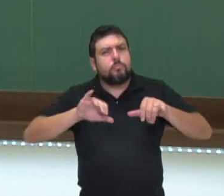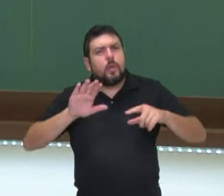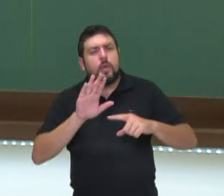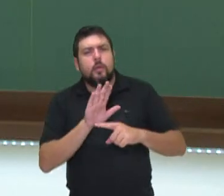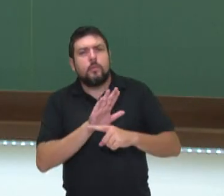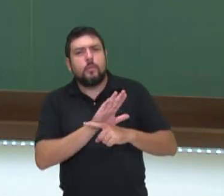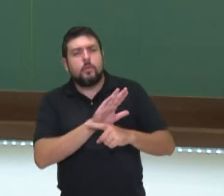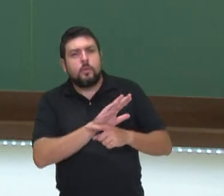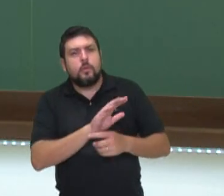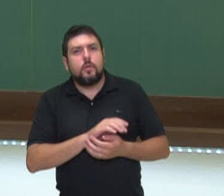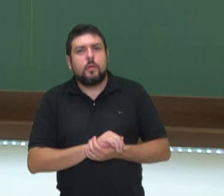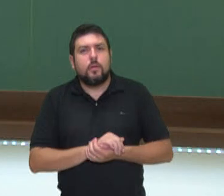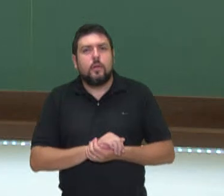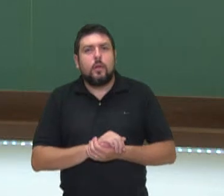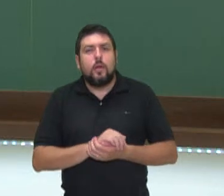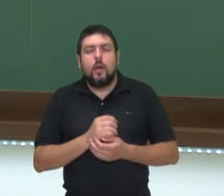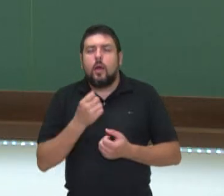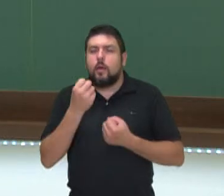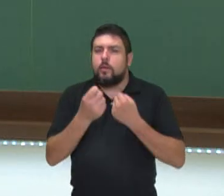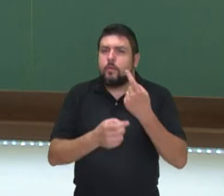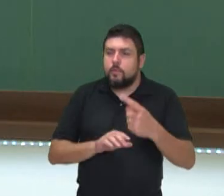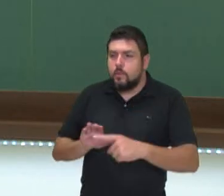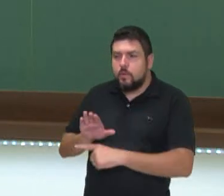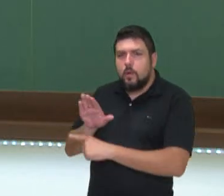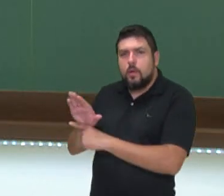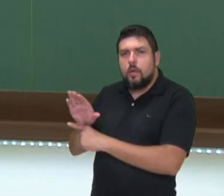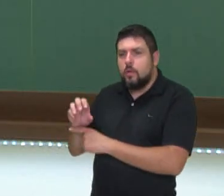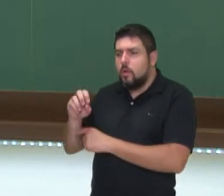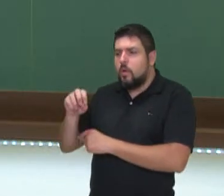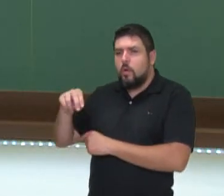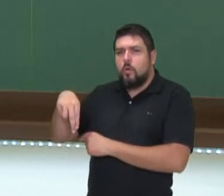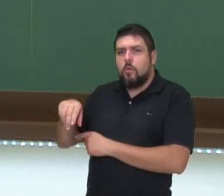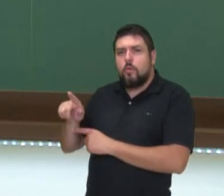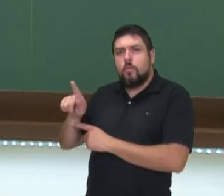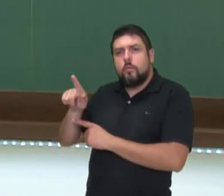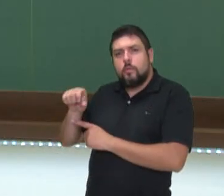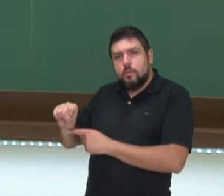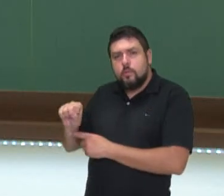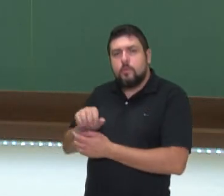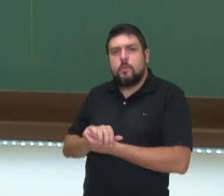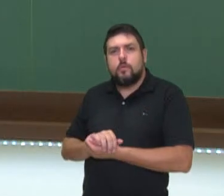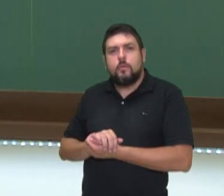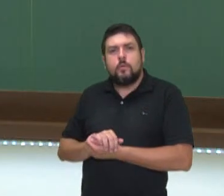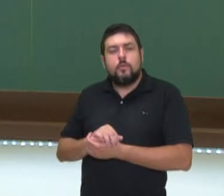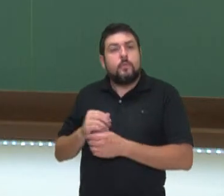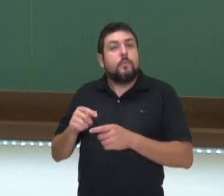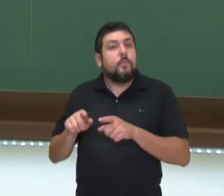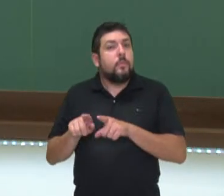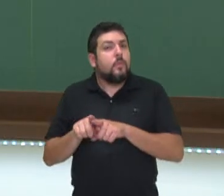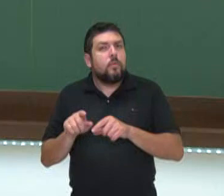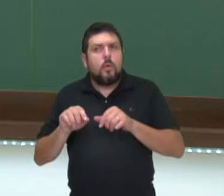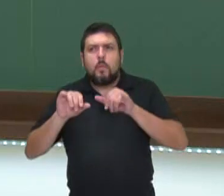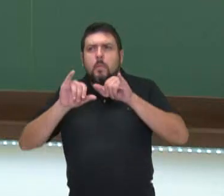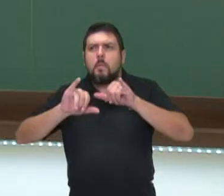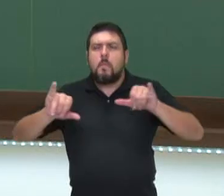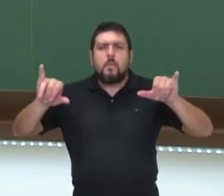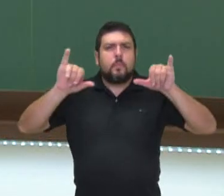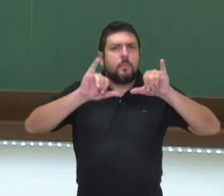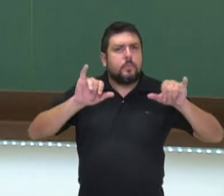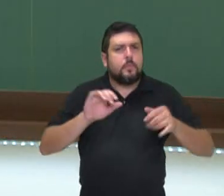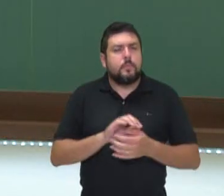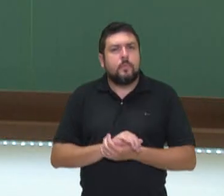às vezes, algumas ONGs, né? Levando essa mídia para todo o Brasil, né? Que todo